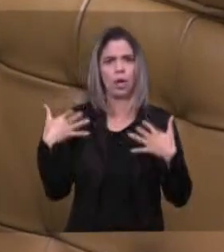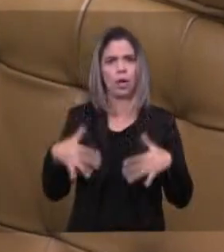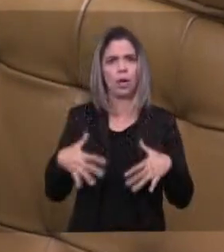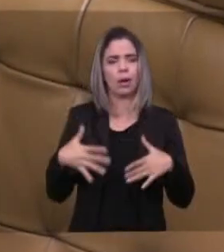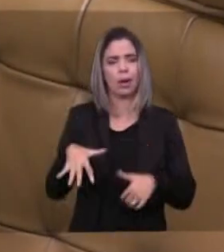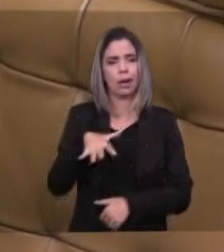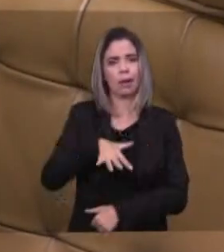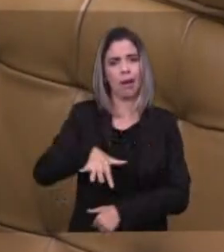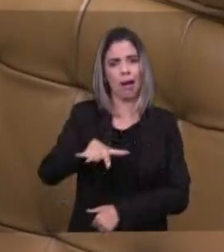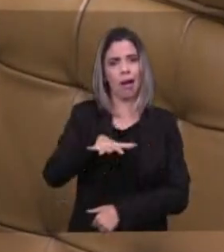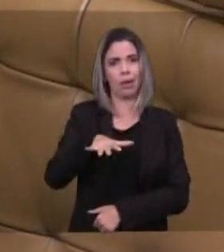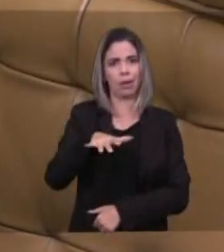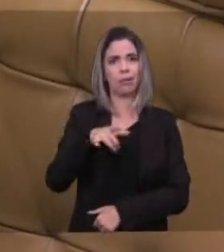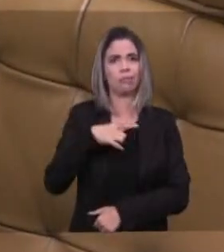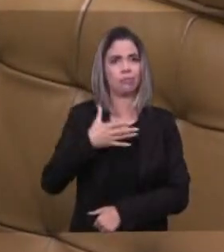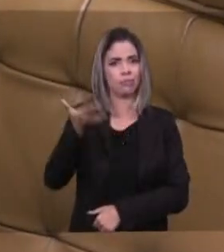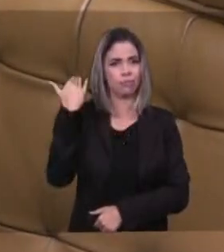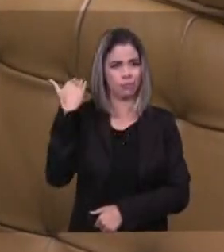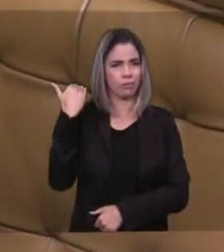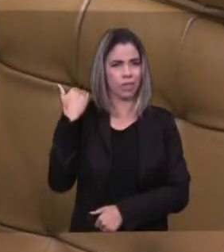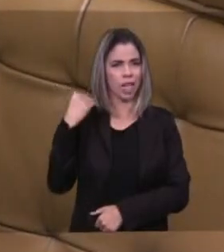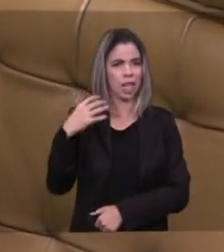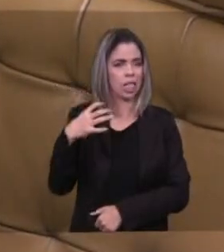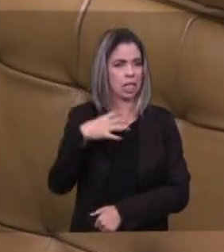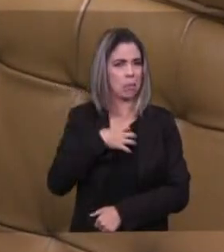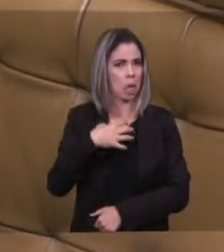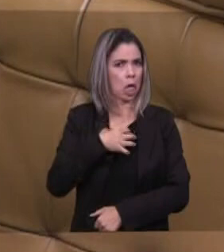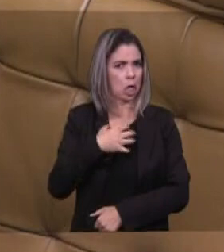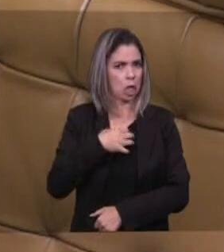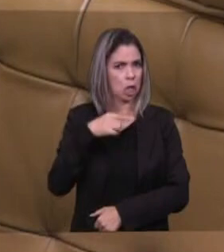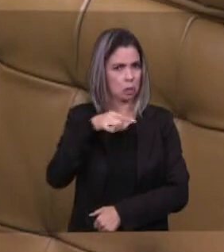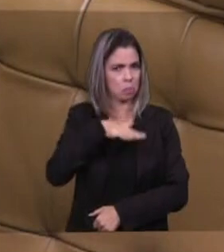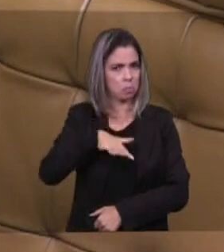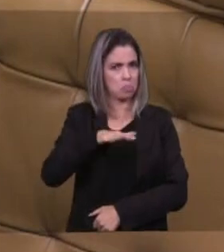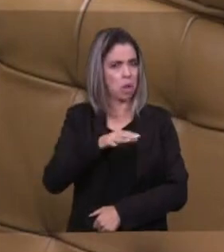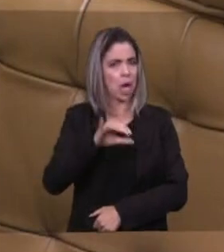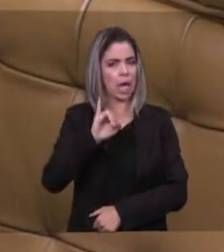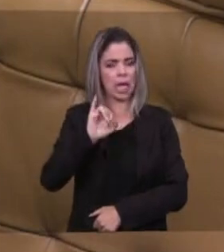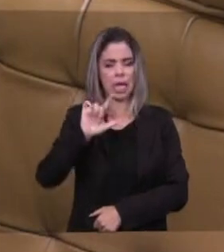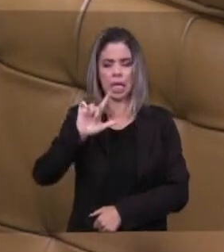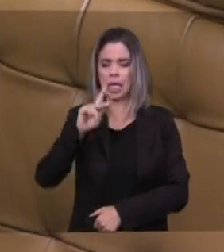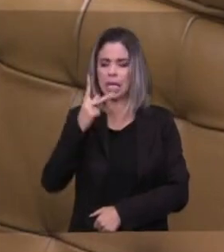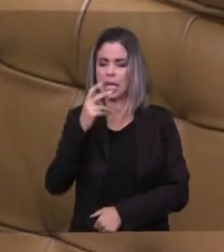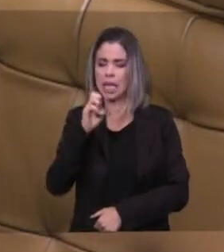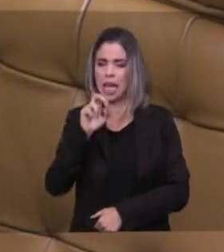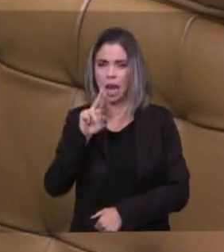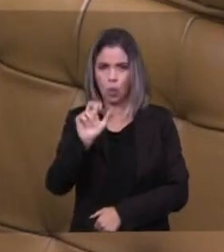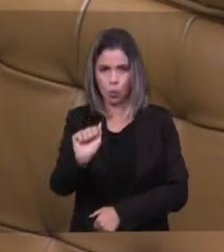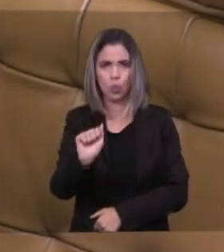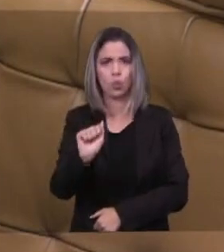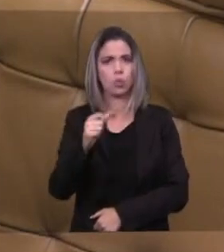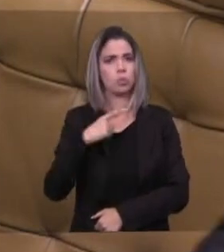Nessa região, antes muito rica, da Bahia. Aí eu liguei para o